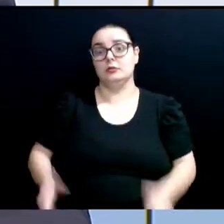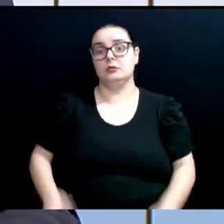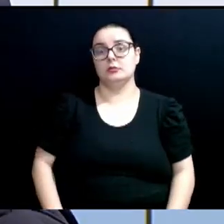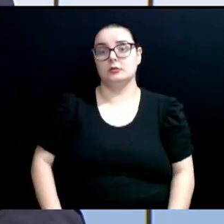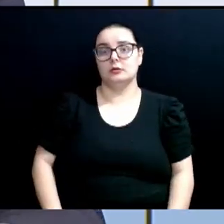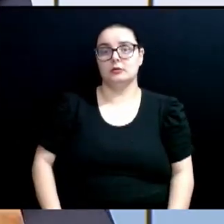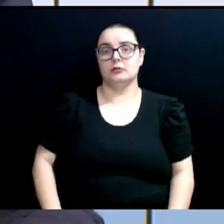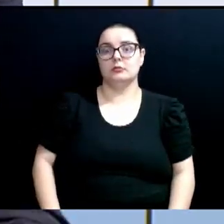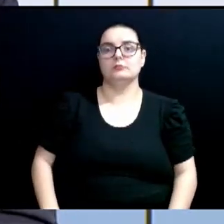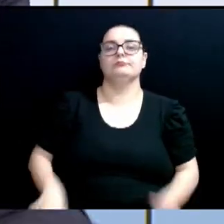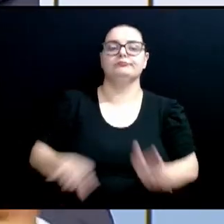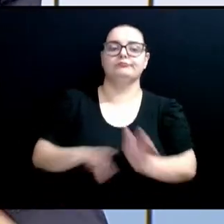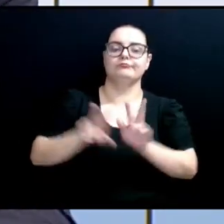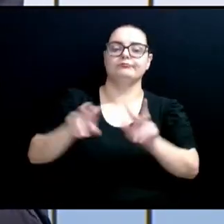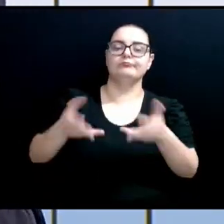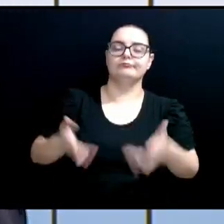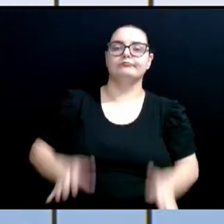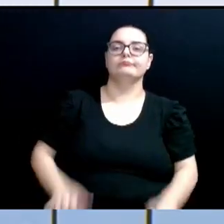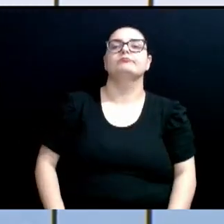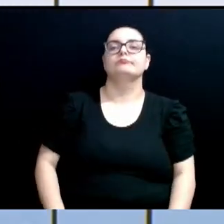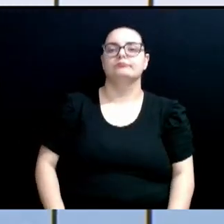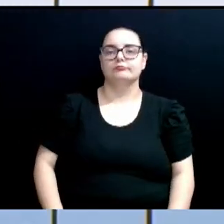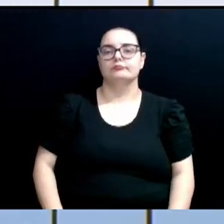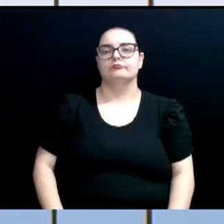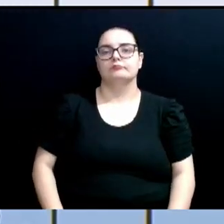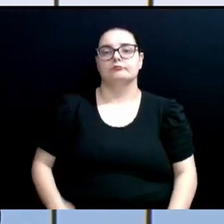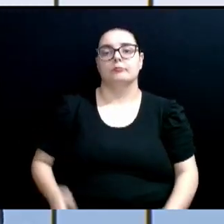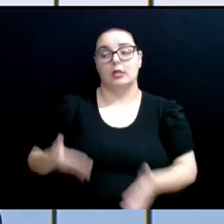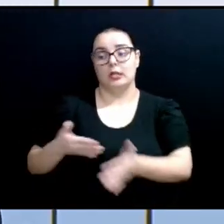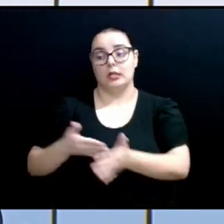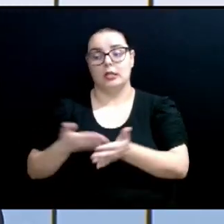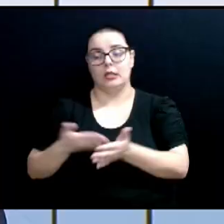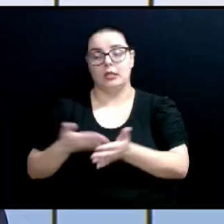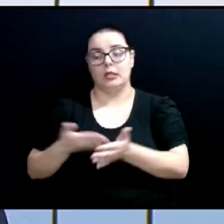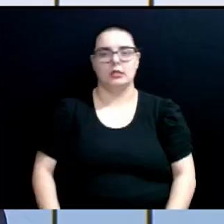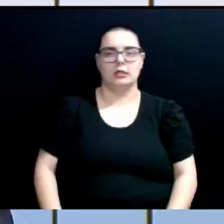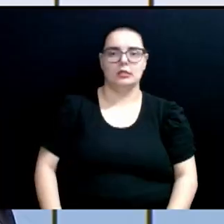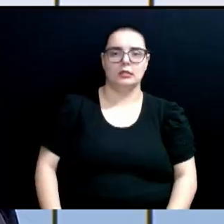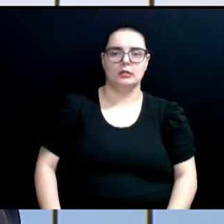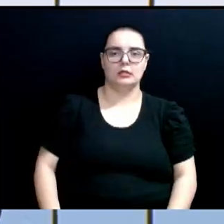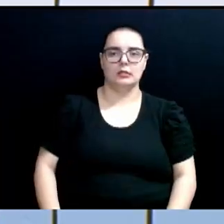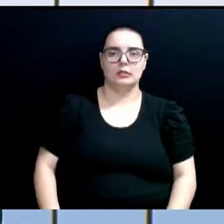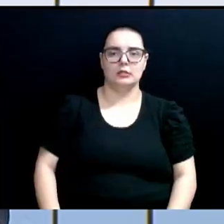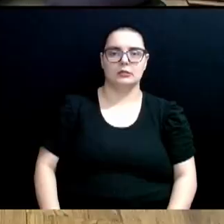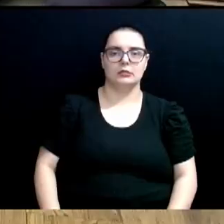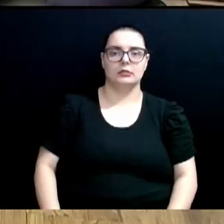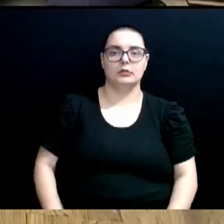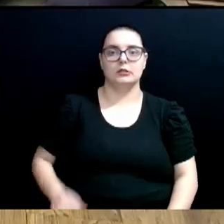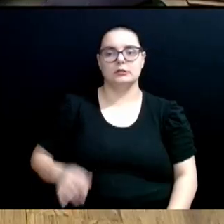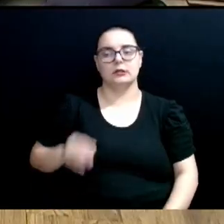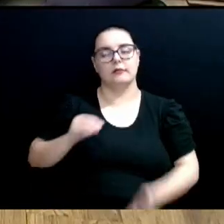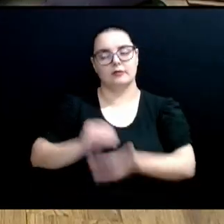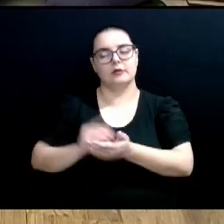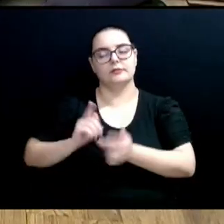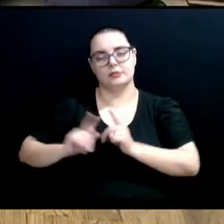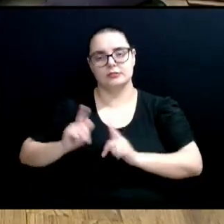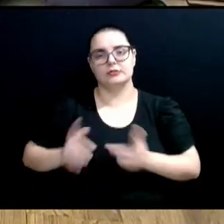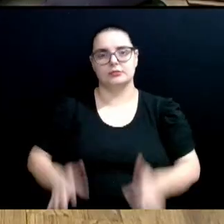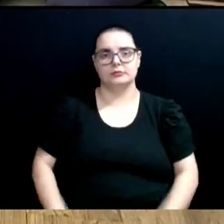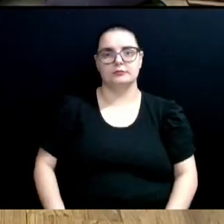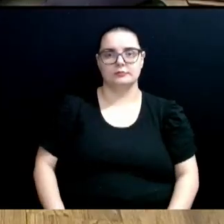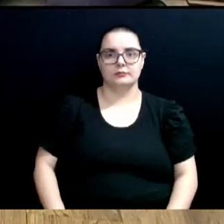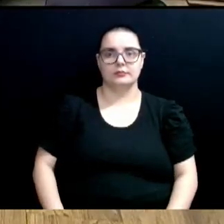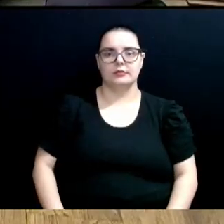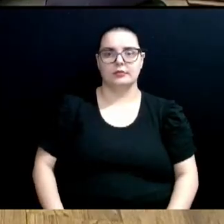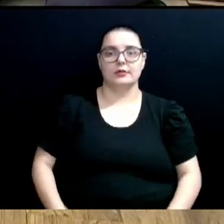questão desse limite, dessa ingerência, dessa interferência. E aí o Executivo